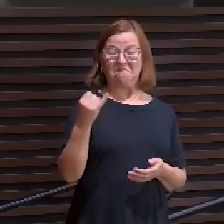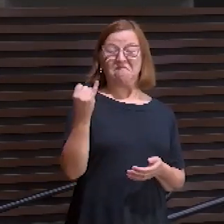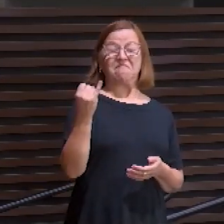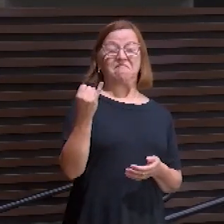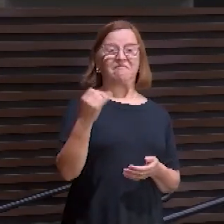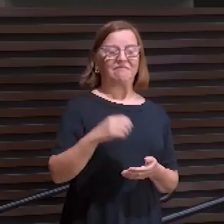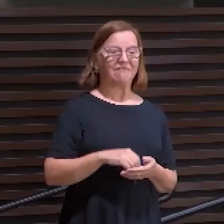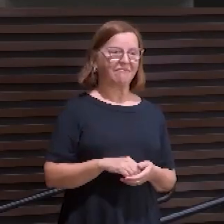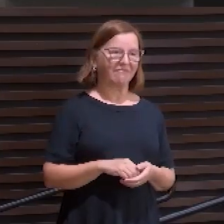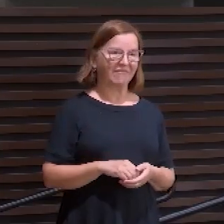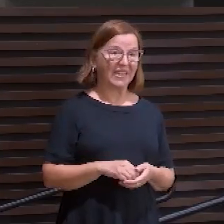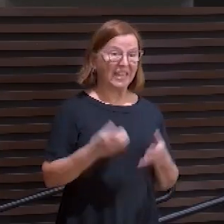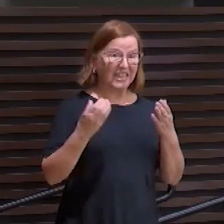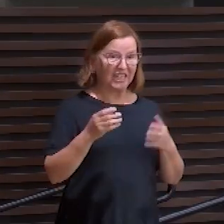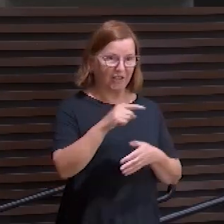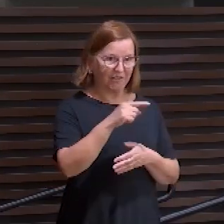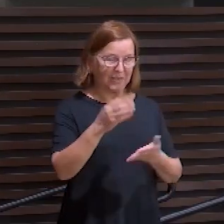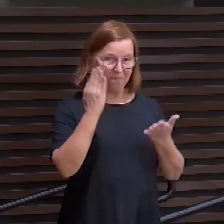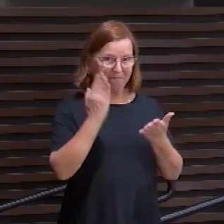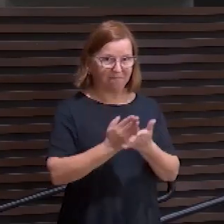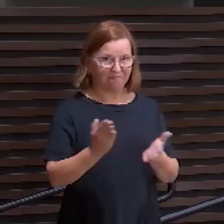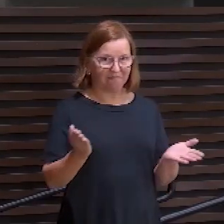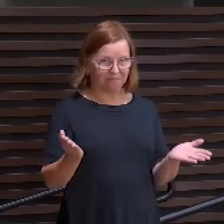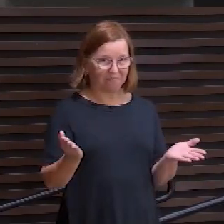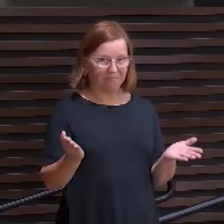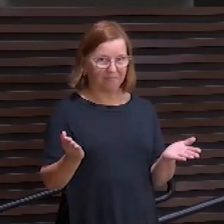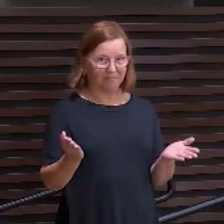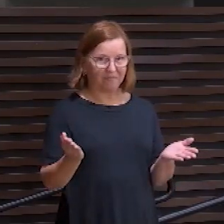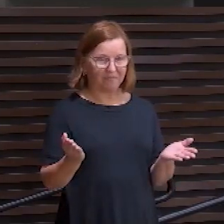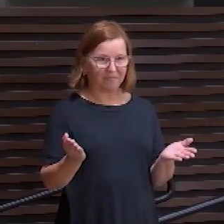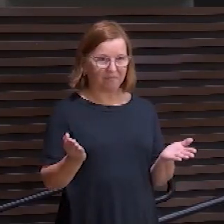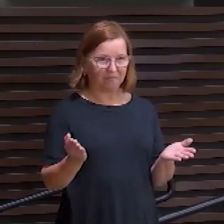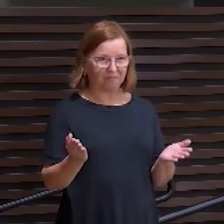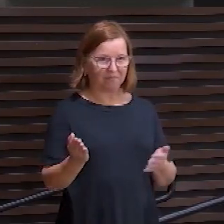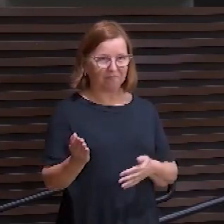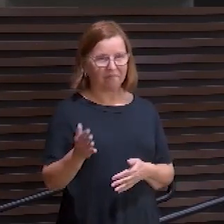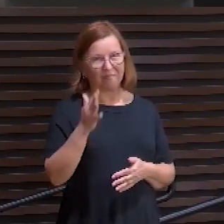Eu queria que você parasse e contemplasse.